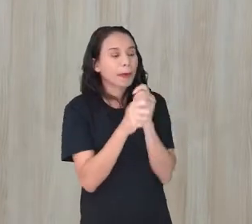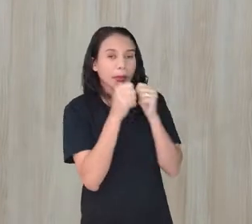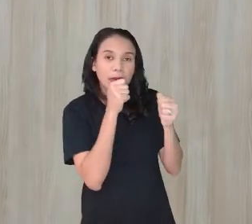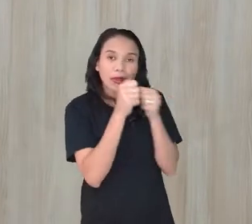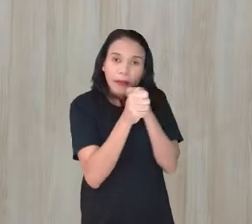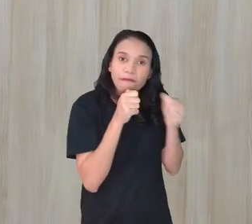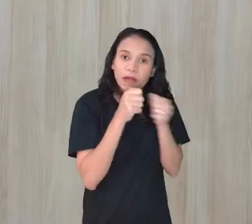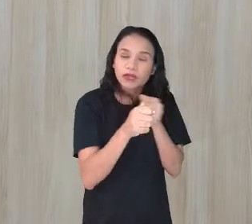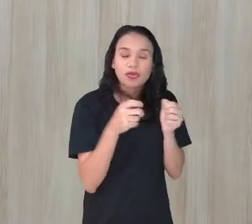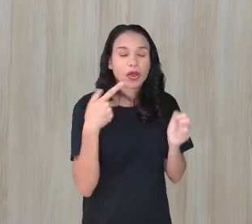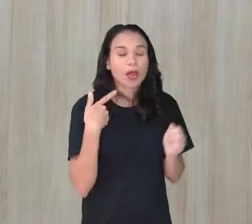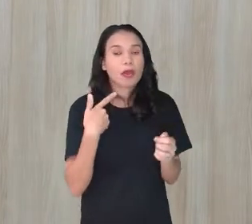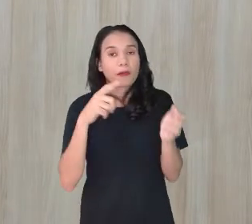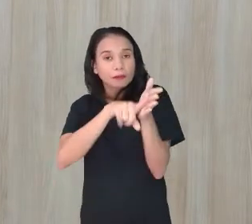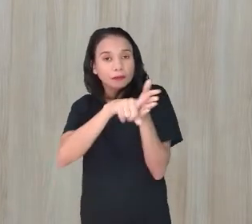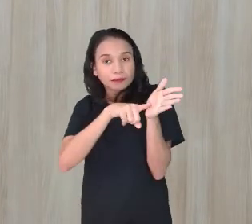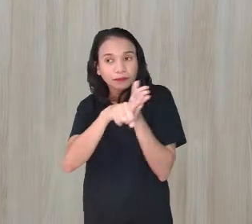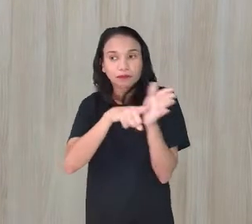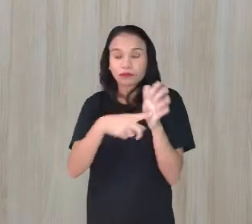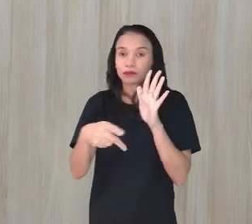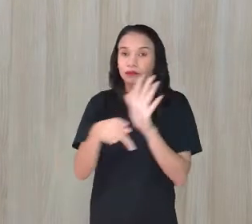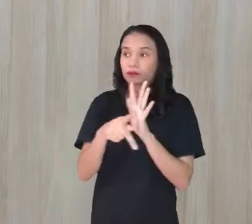eu vou fazer uma pesquisa